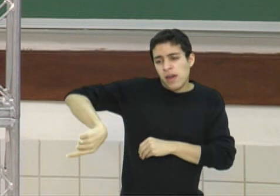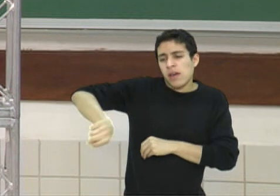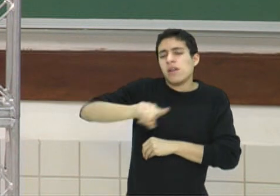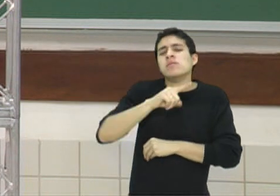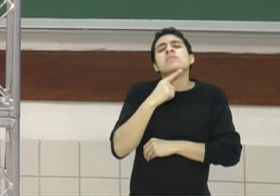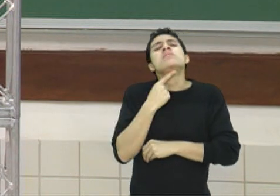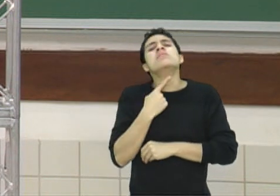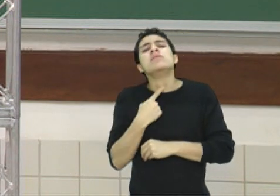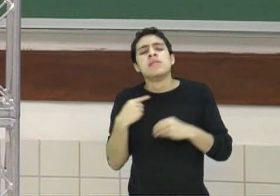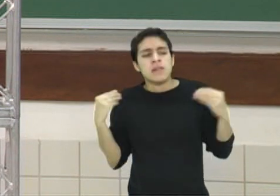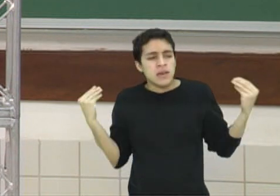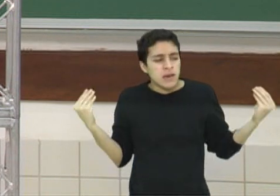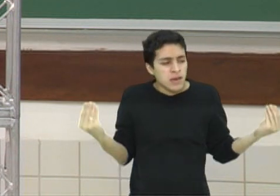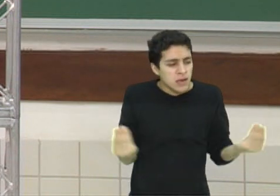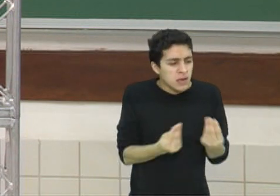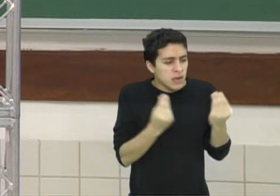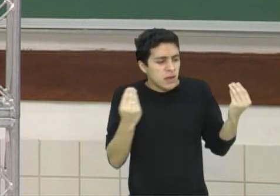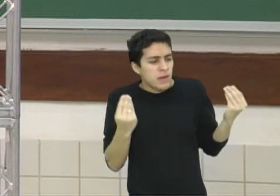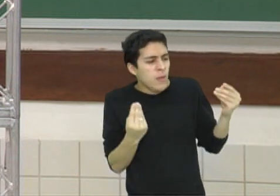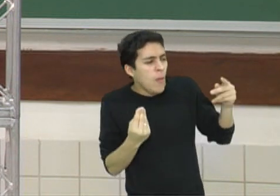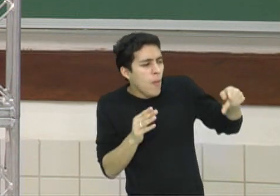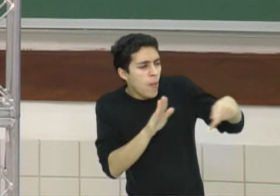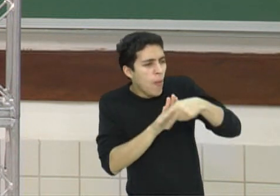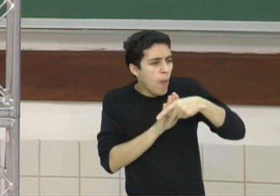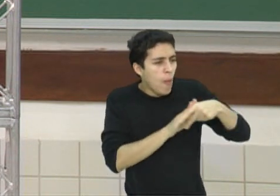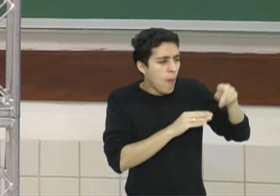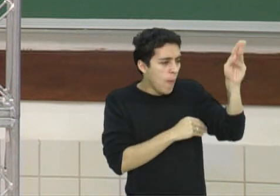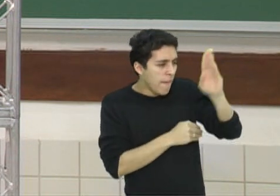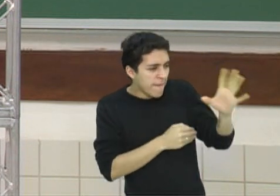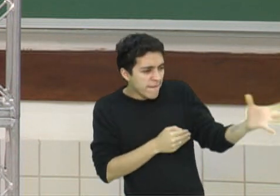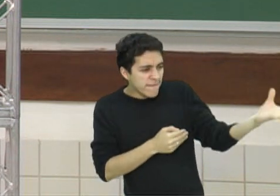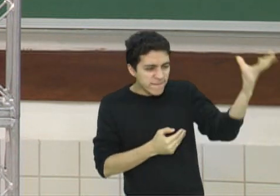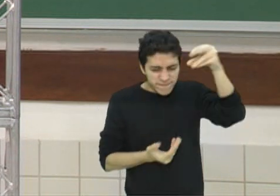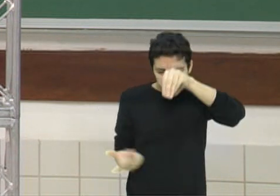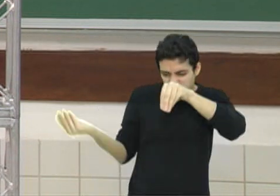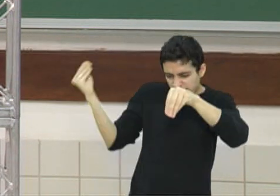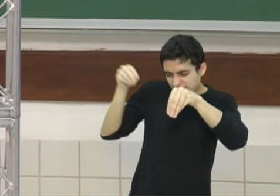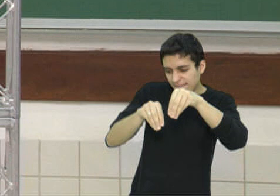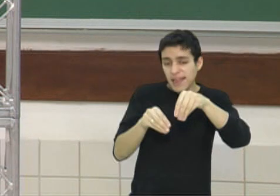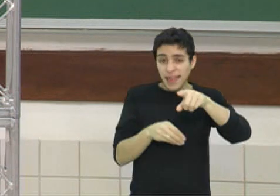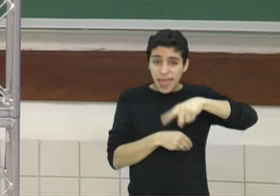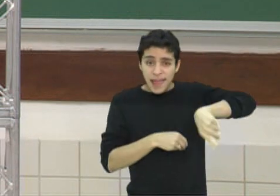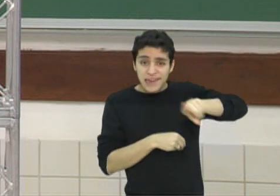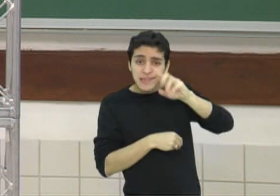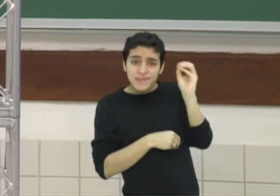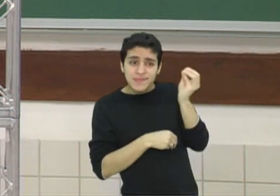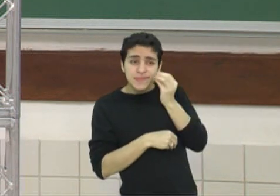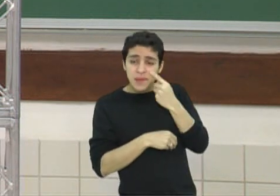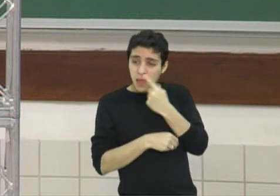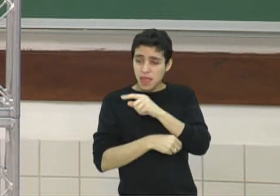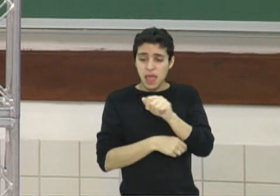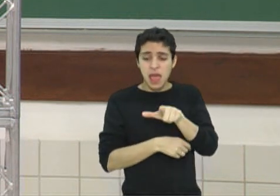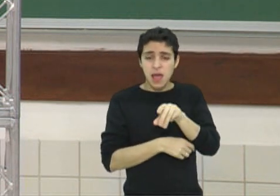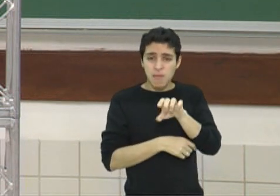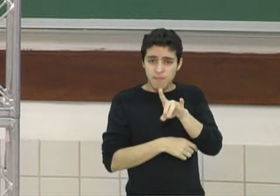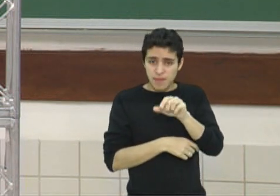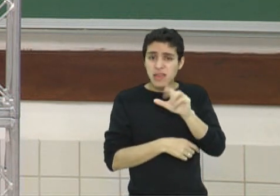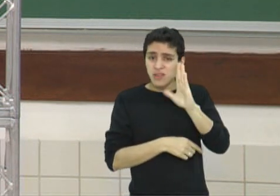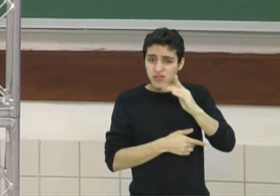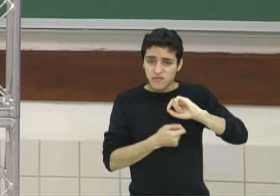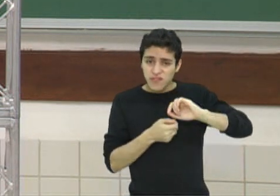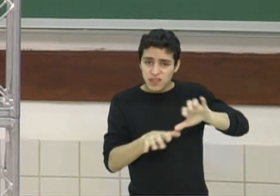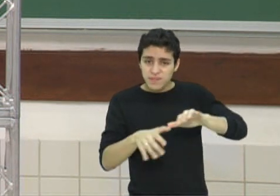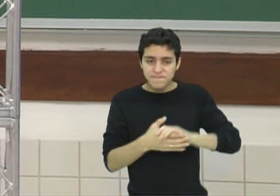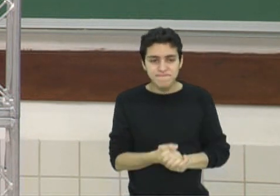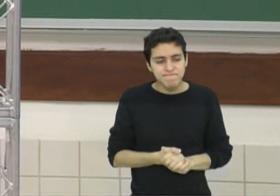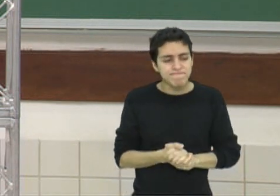certa forma, trazer alguma coisa do elemento brasileiro, trazer algum tema do elemento brasileiro. Almeida Júnior já fazia isso. Só que, mesmo